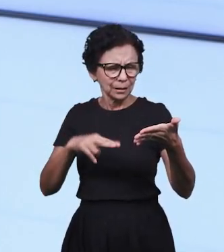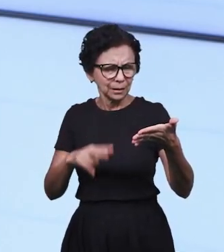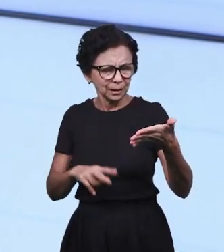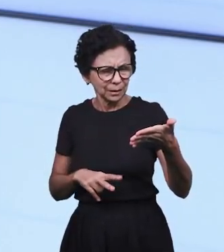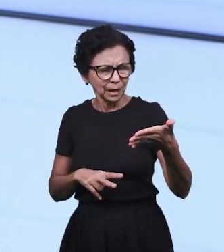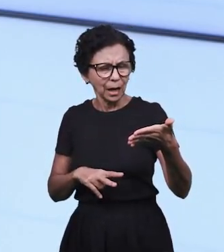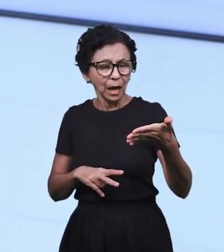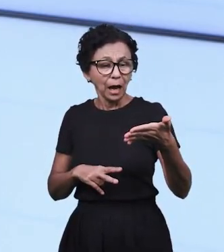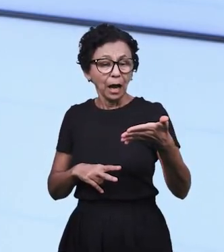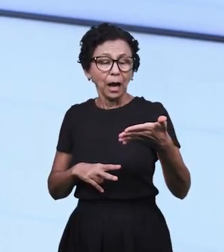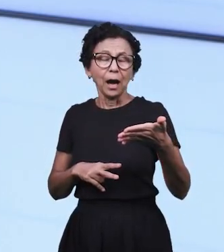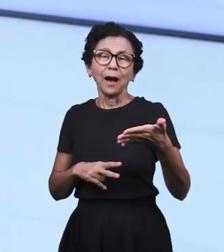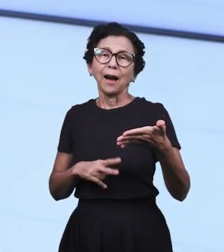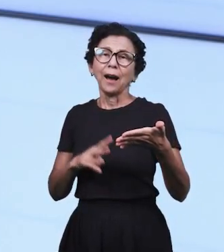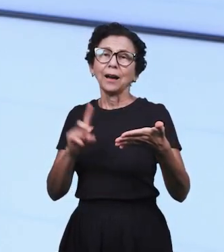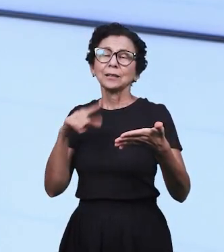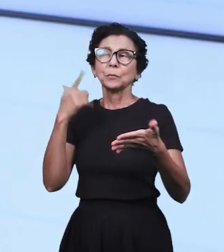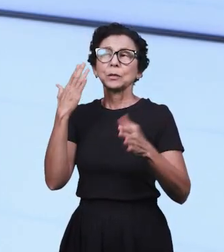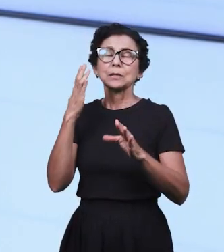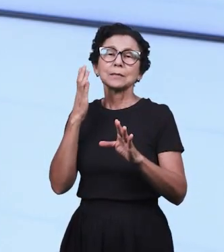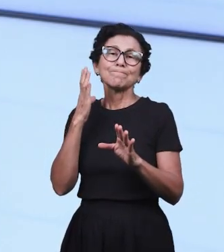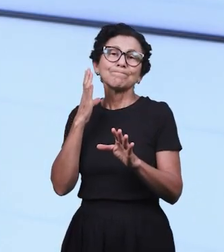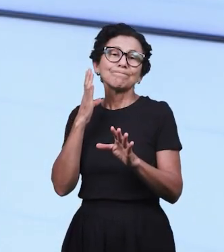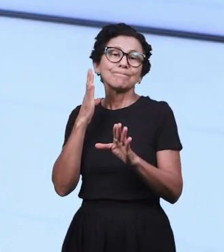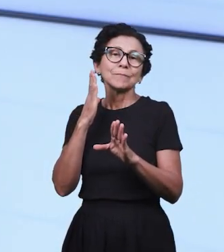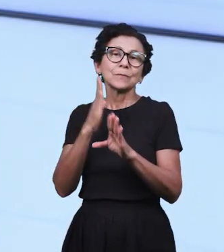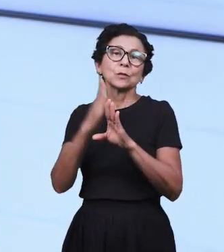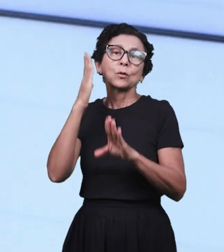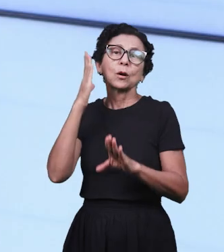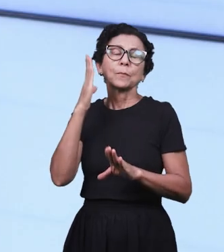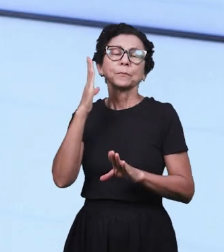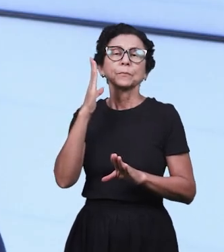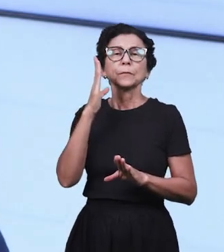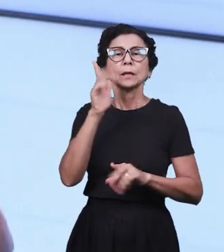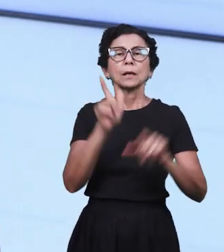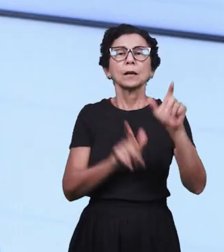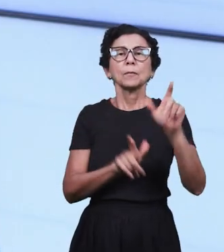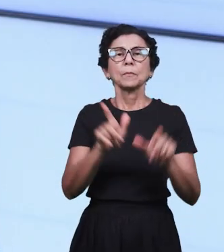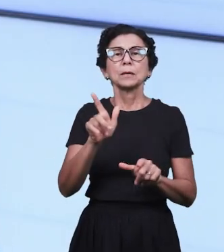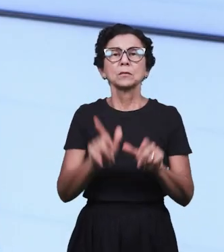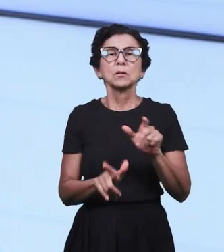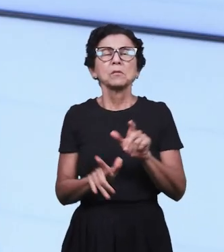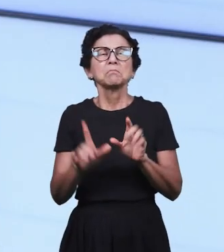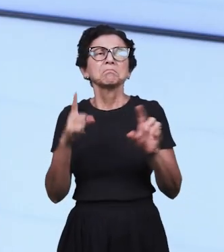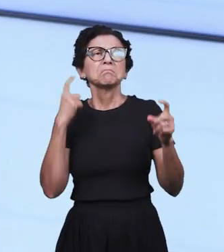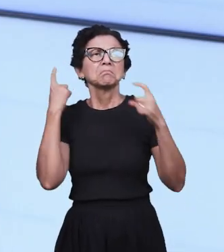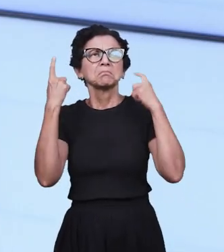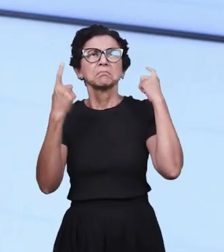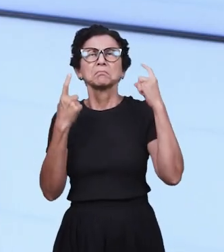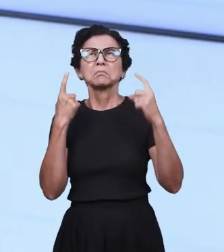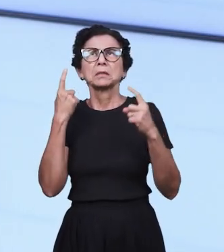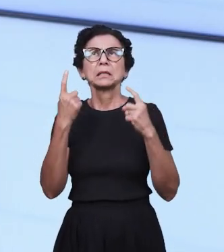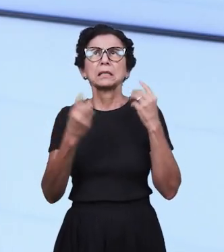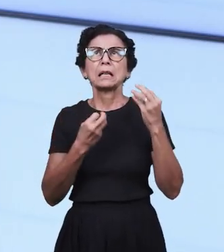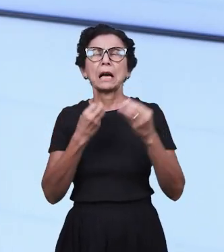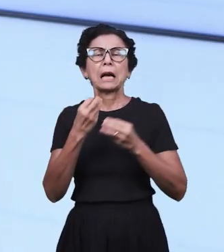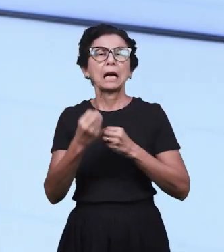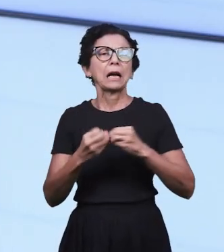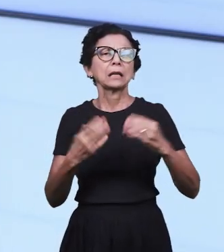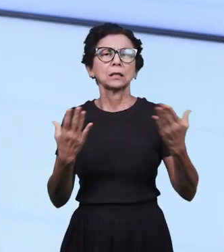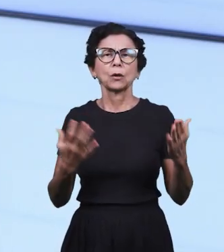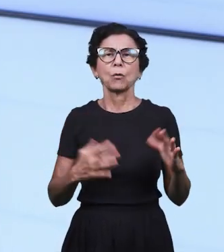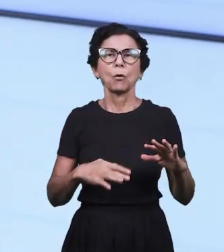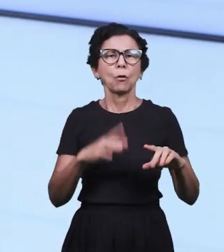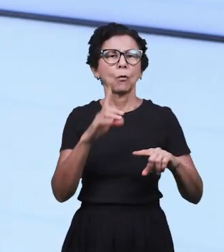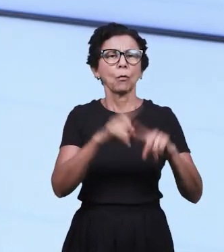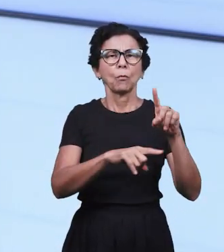fazendo estas transações sem se preocuparem com o histórico do imóvel. Aí quando a